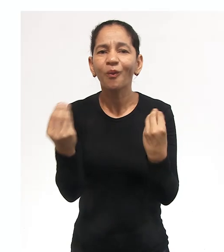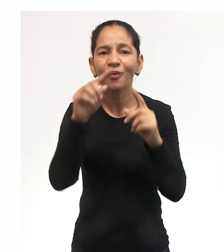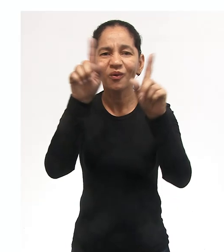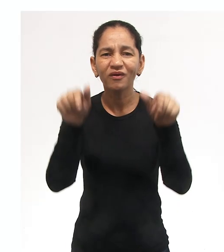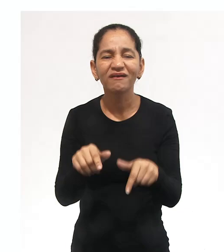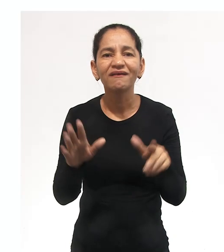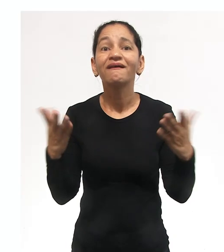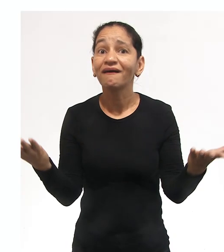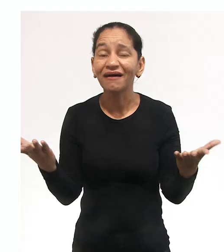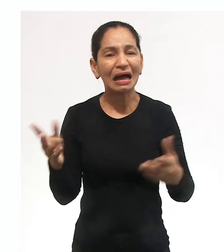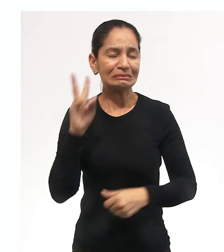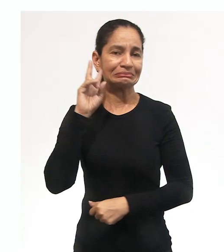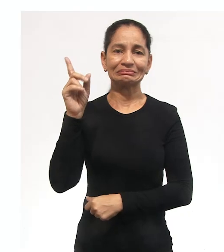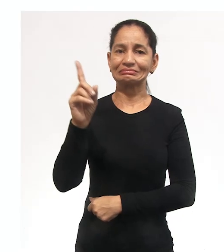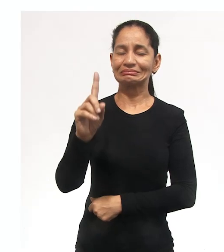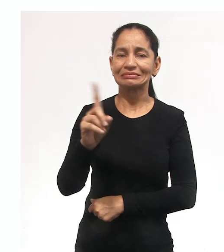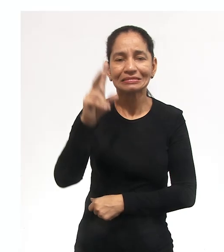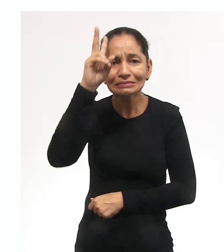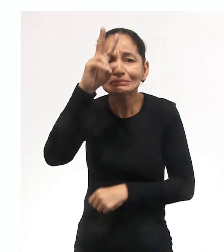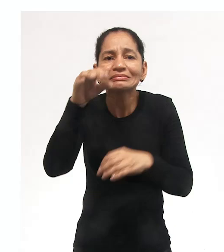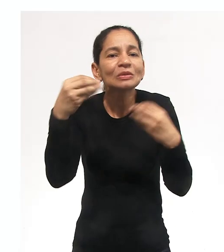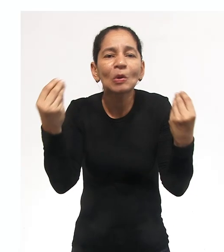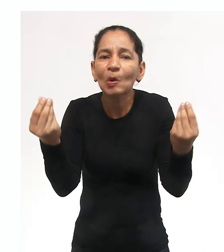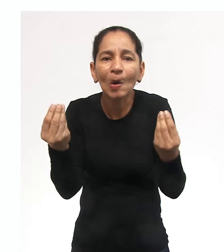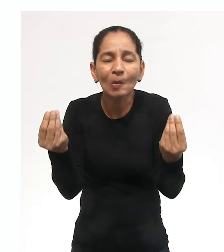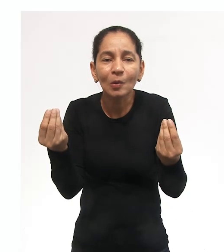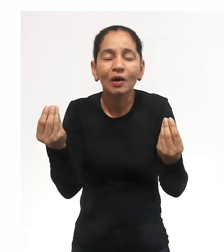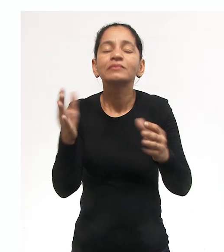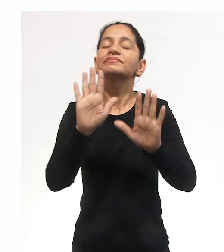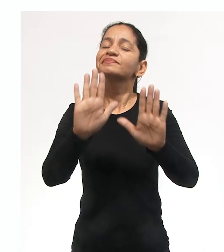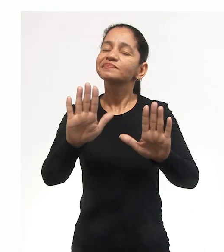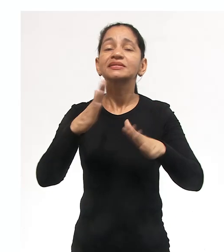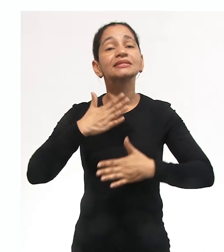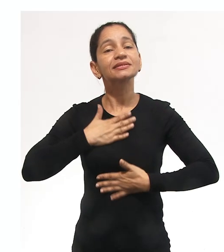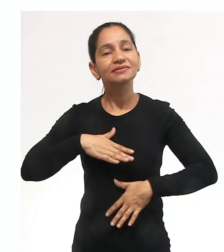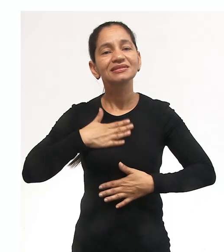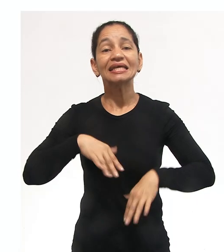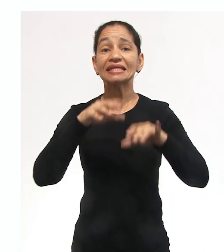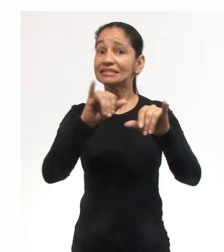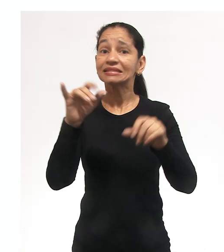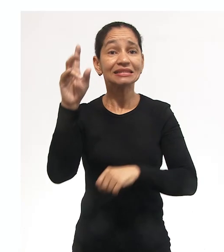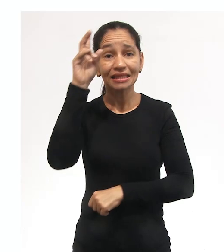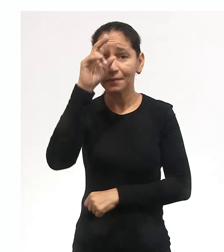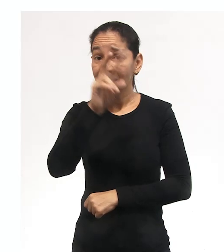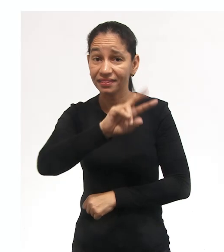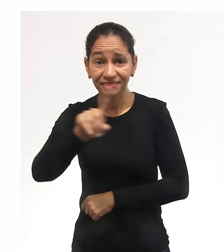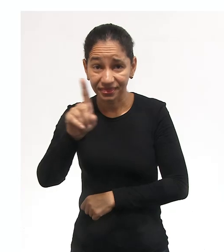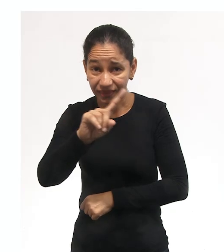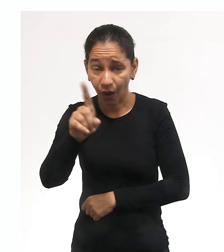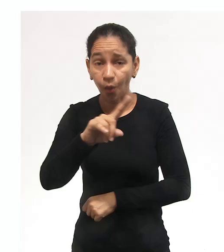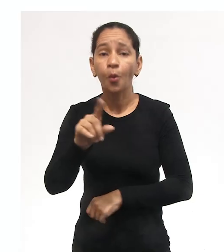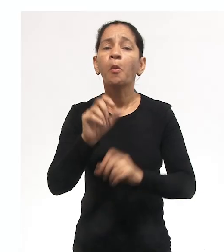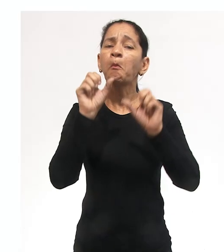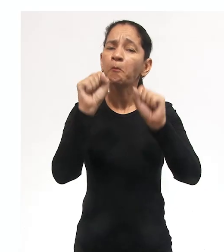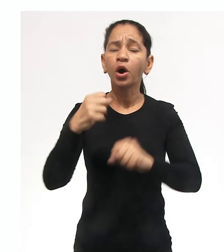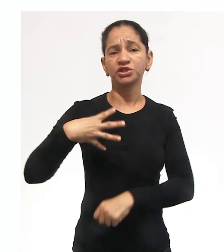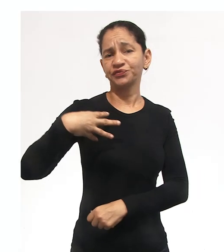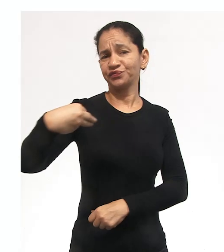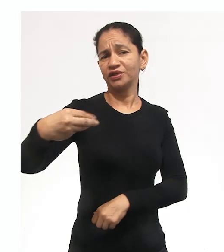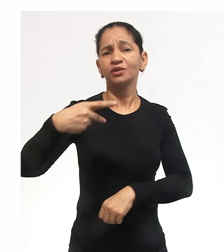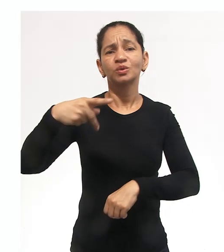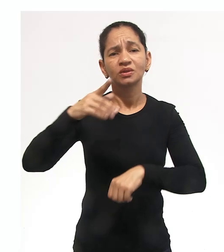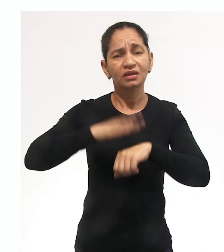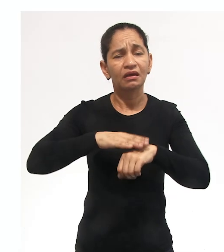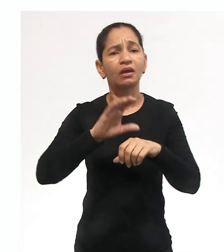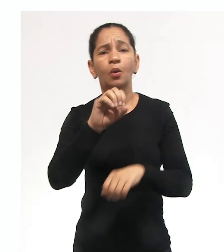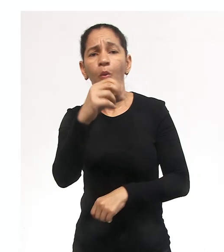de vocês? Ah, professora, eu não lembro. E aí, como é que eu vou fazer? Caso não se lembre, poderá registrar a história de um filho,